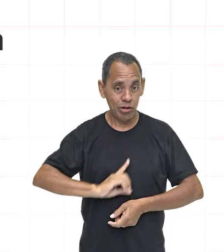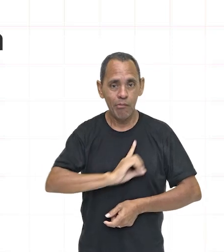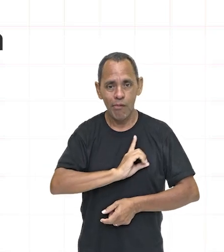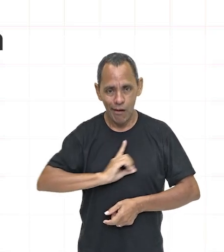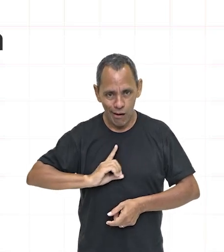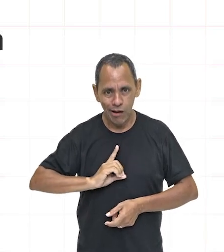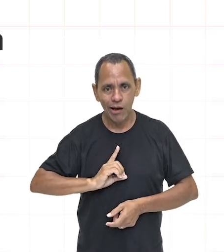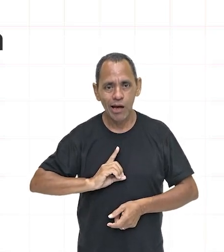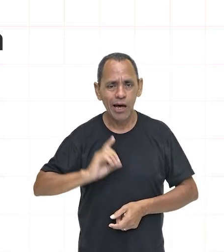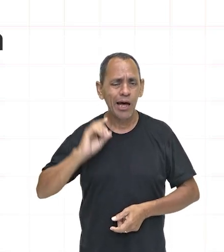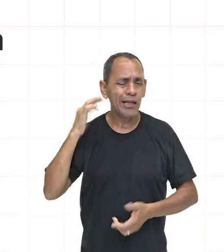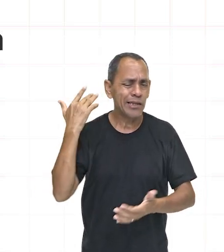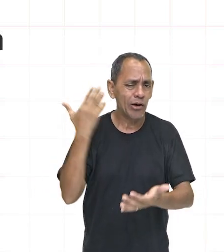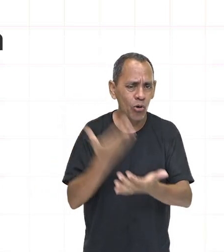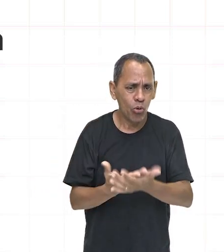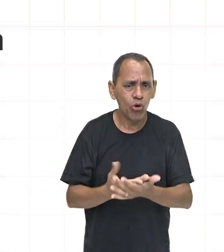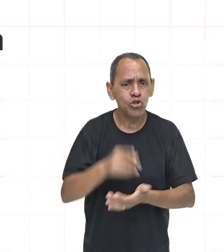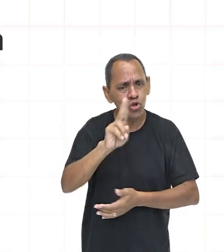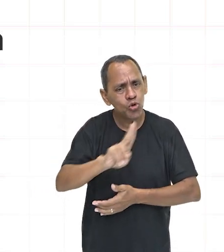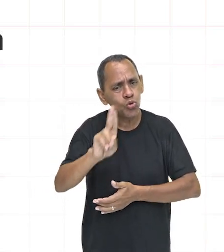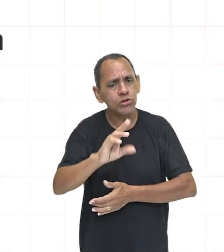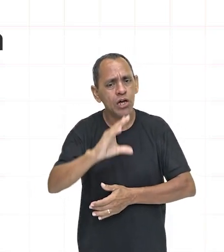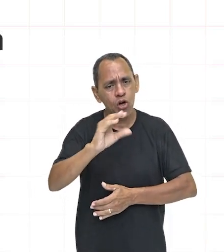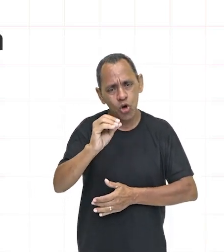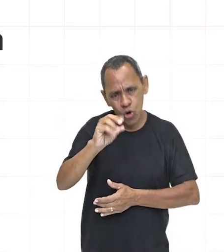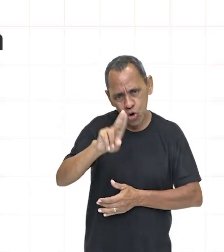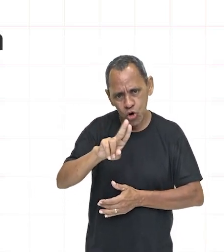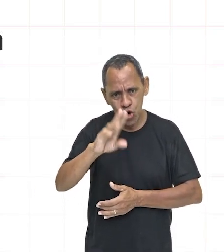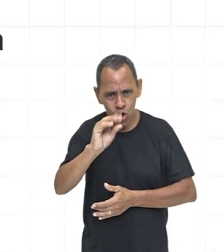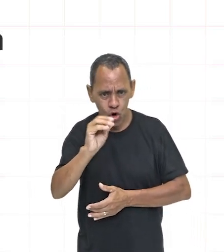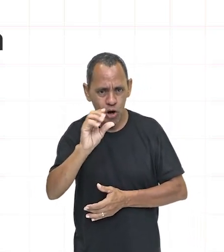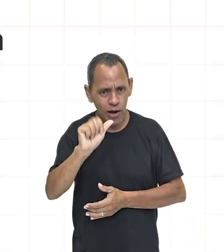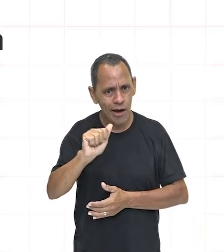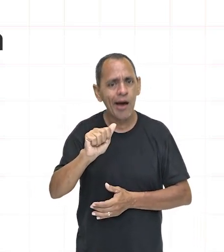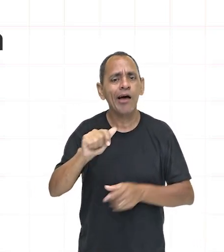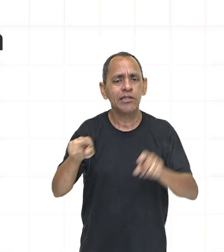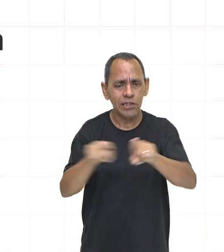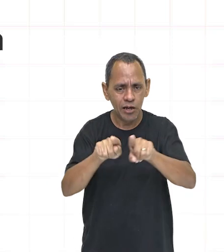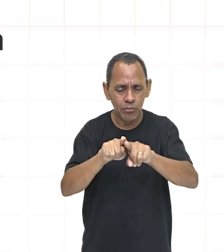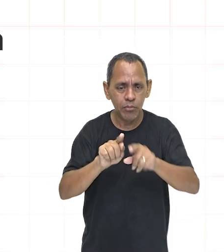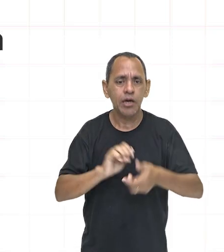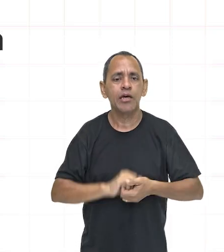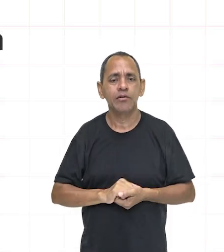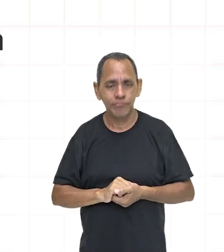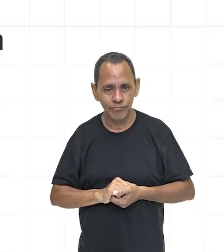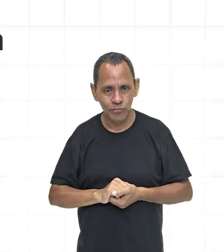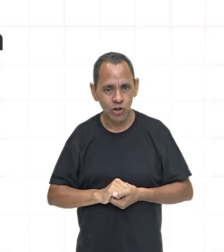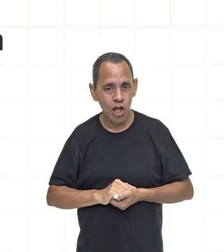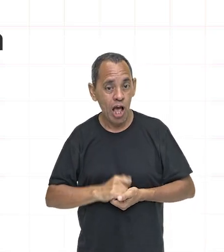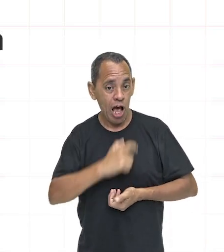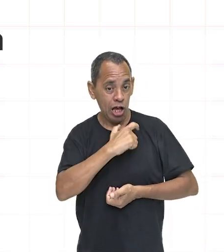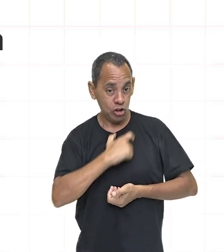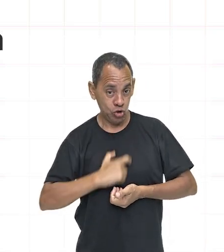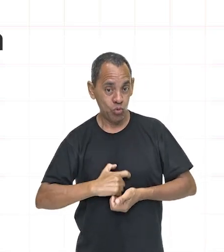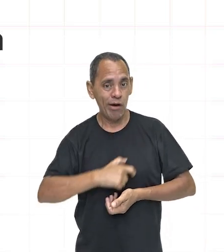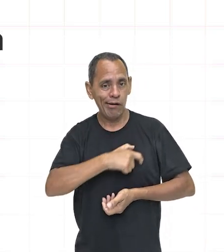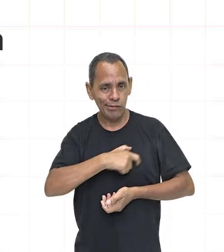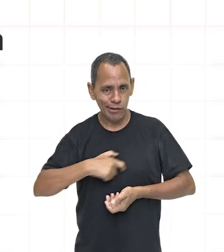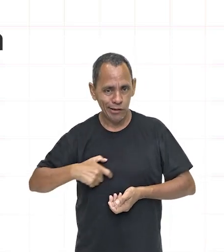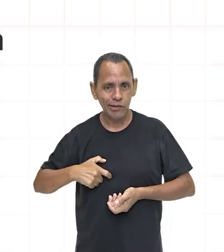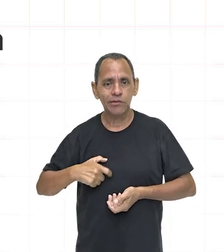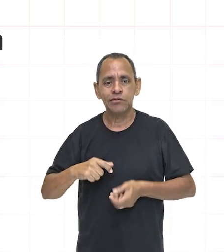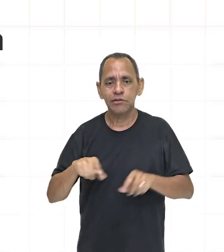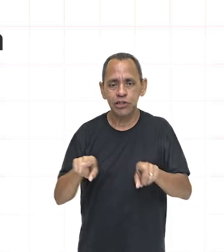a moeda coroa, tá? E a Suécia, que vai utilizar aí a coroa sueca,